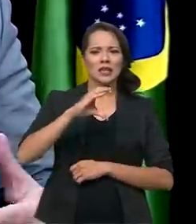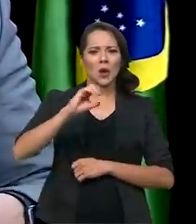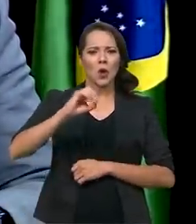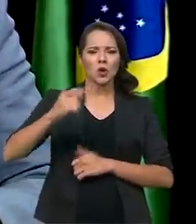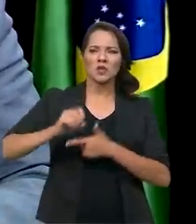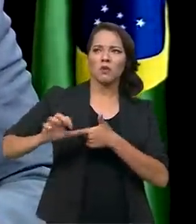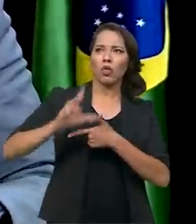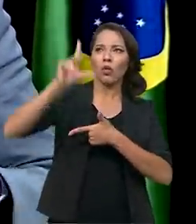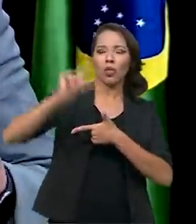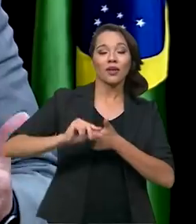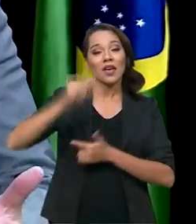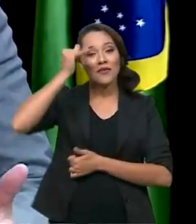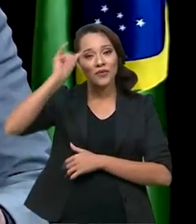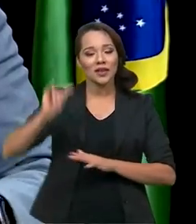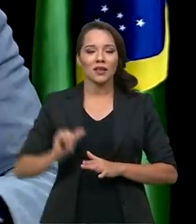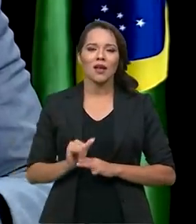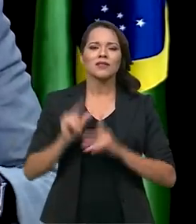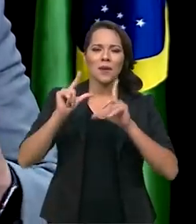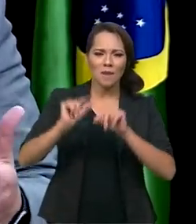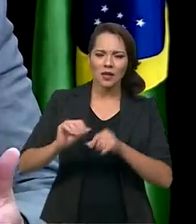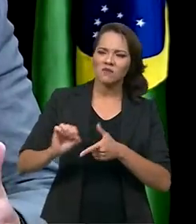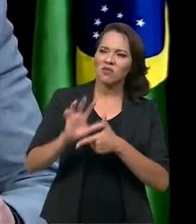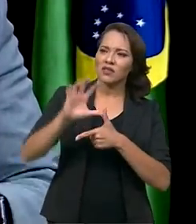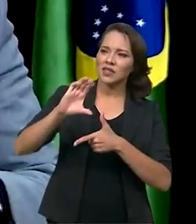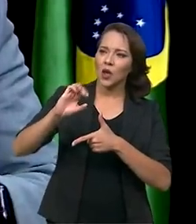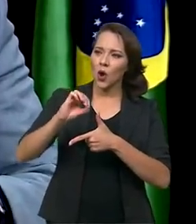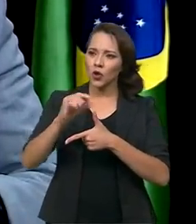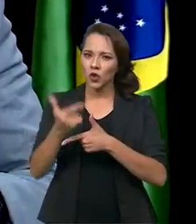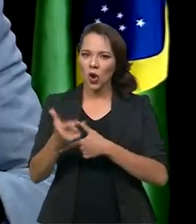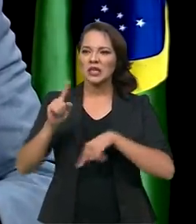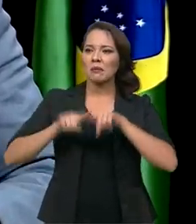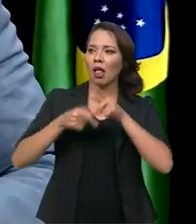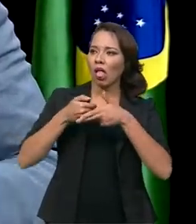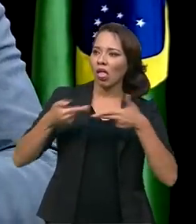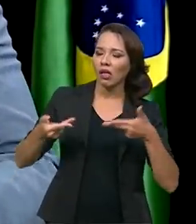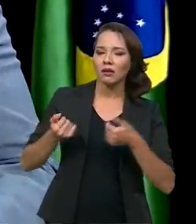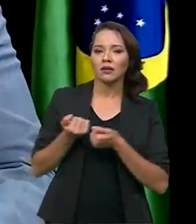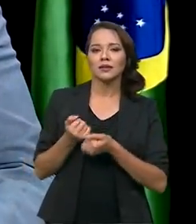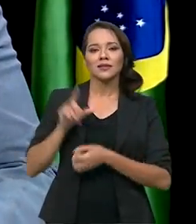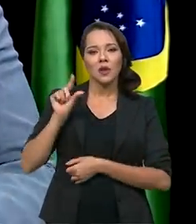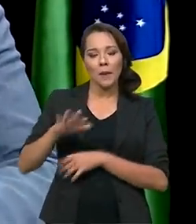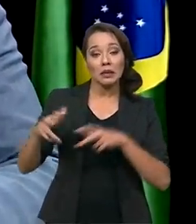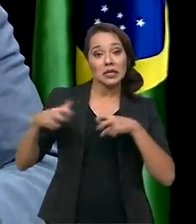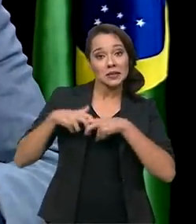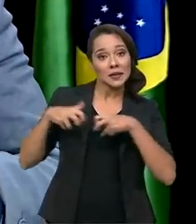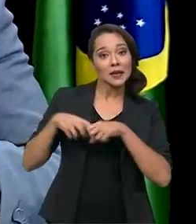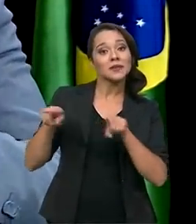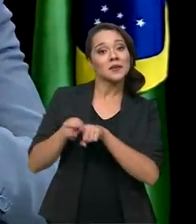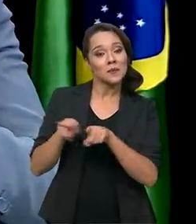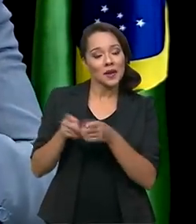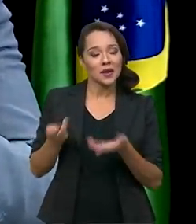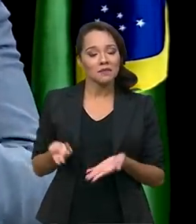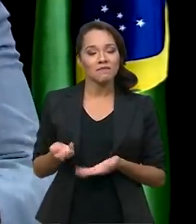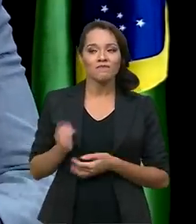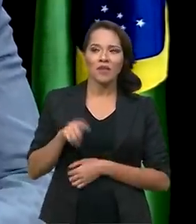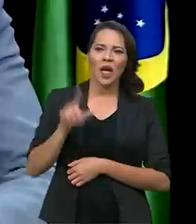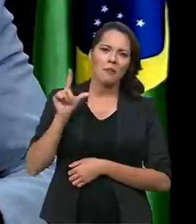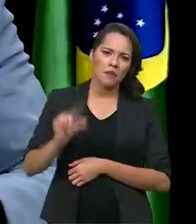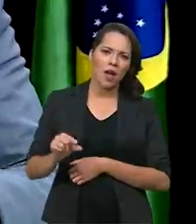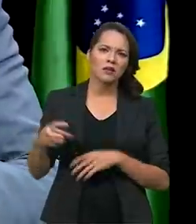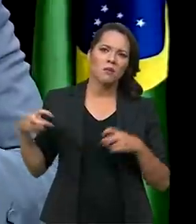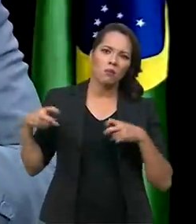da atmosfera. Então é menos emissão de CO2, é menos emissão de material particulado, são menos acidentes, né,